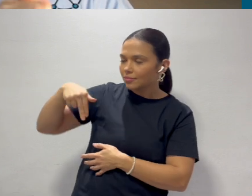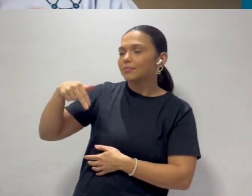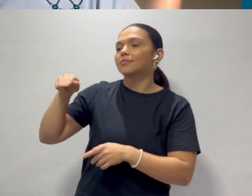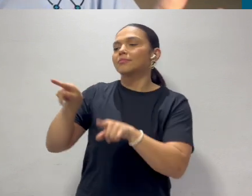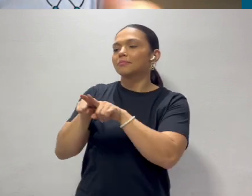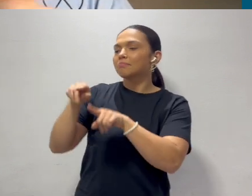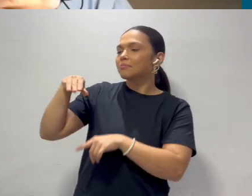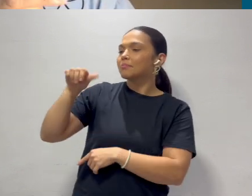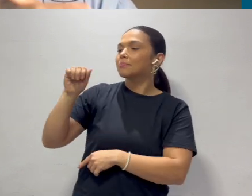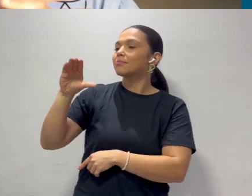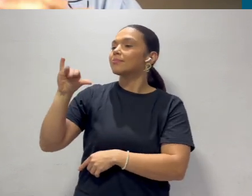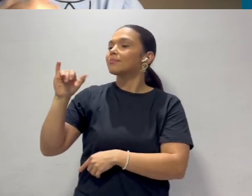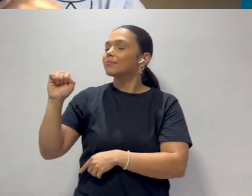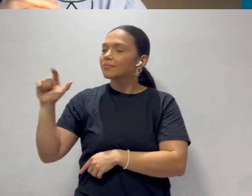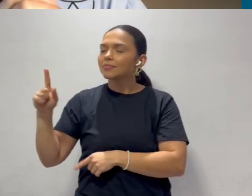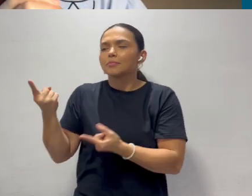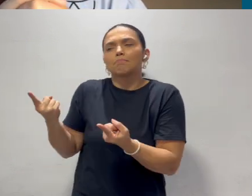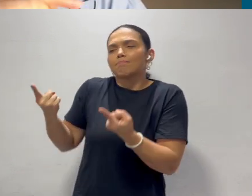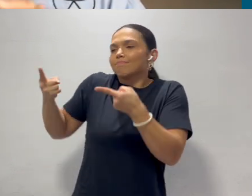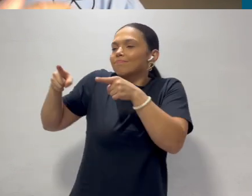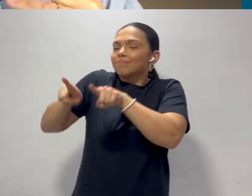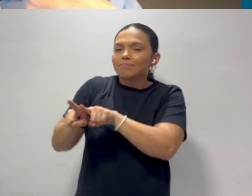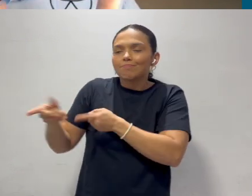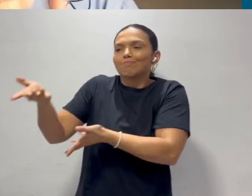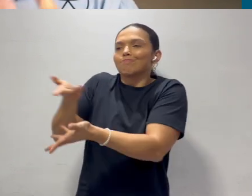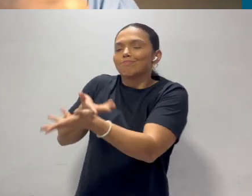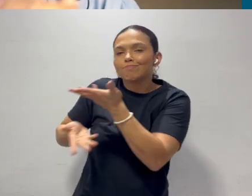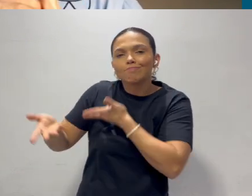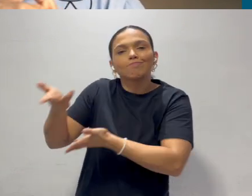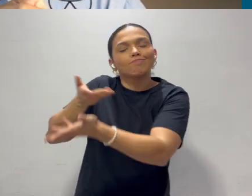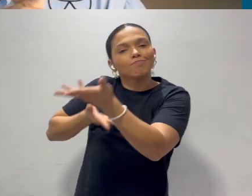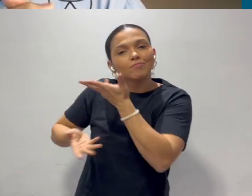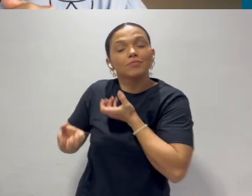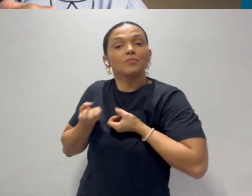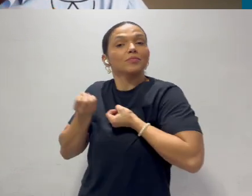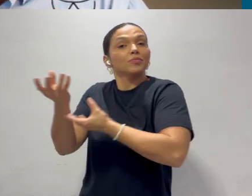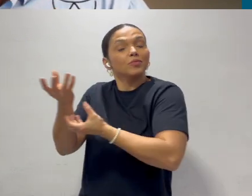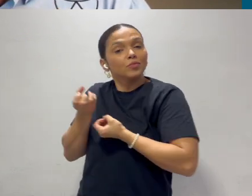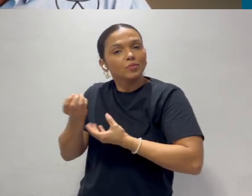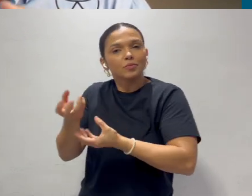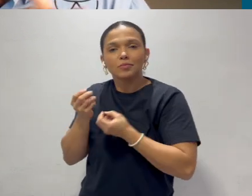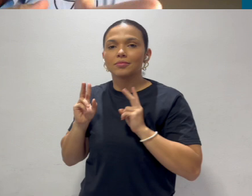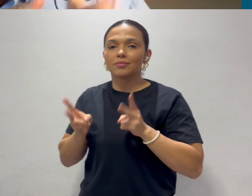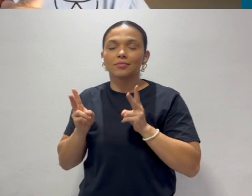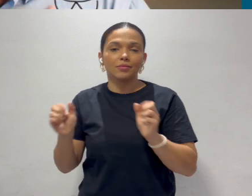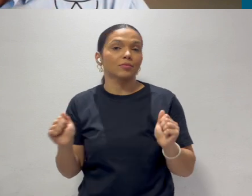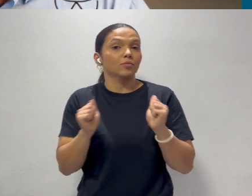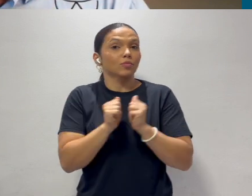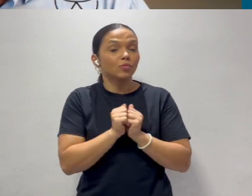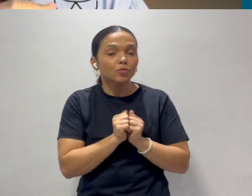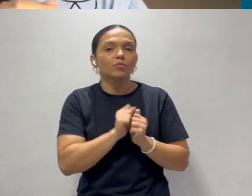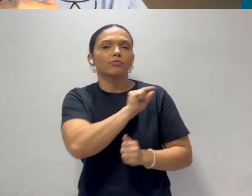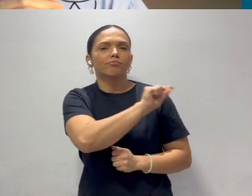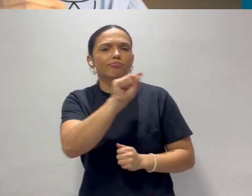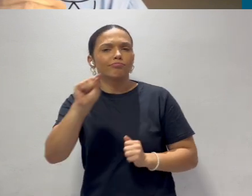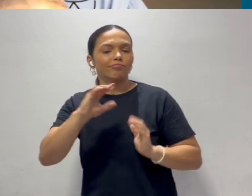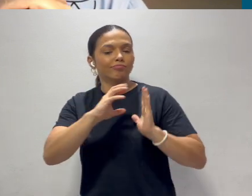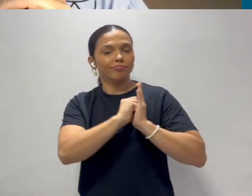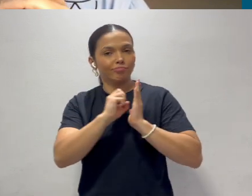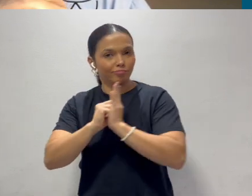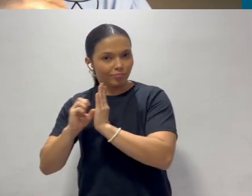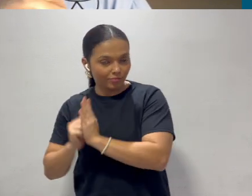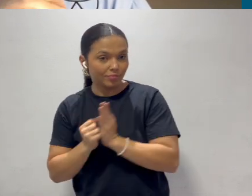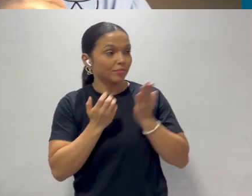com mais uma grande parceira do Diário PCD, que tem dividido tantas informações com todos aqueles que nos acompanham. A